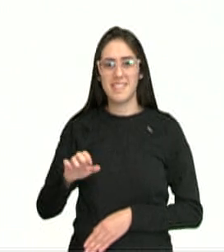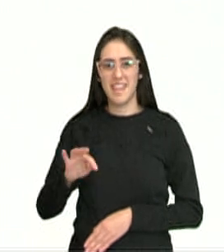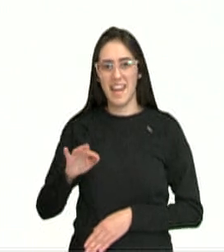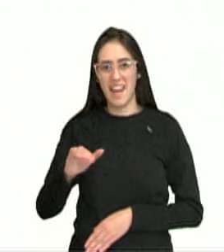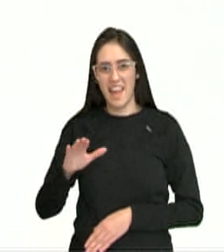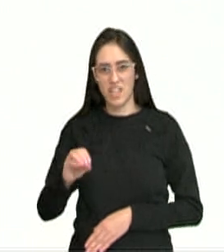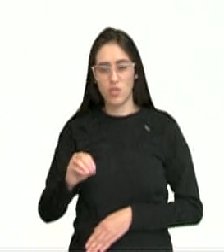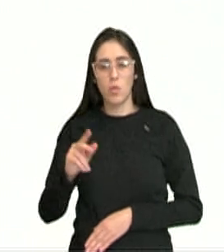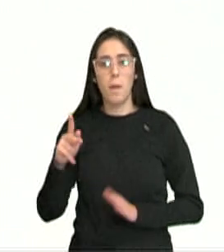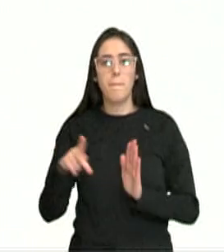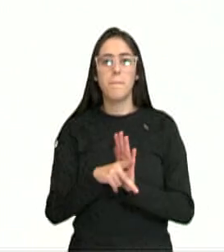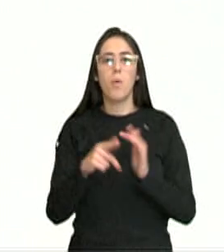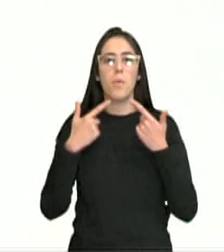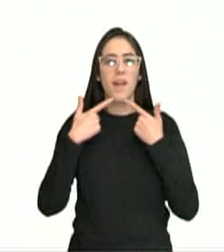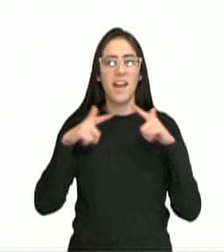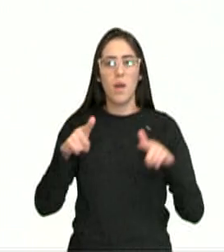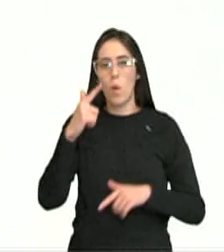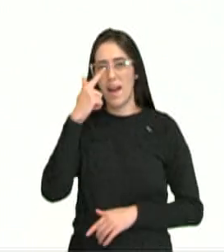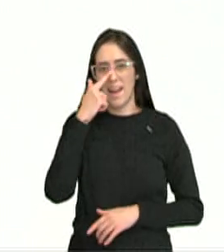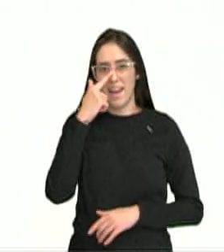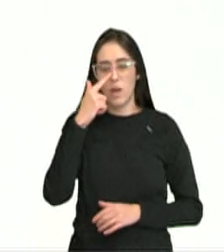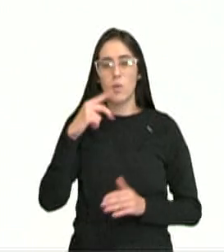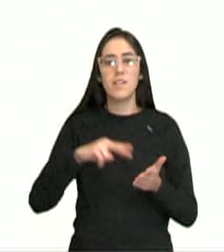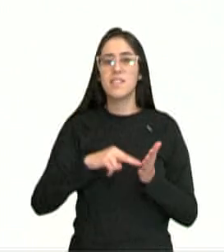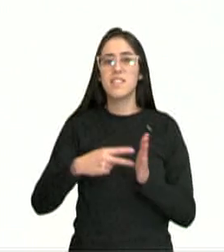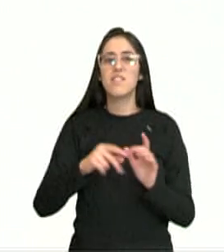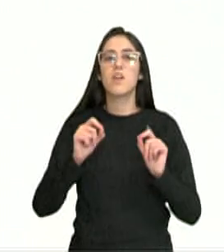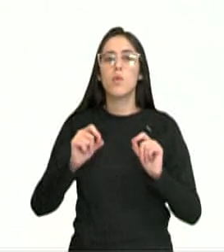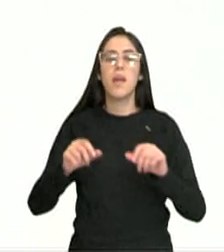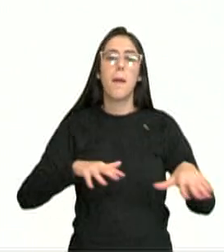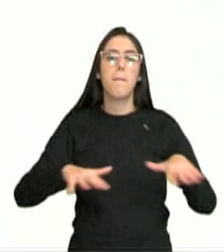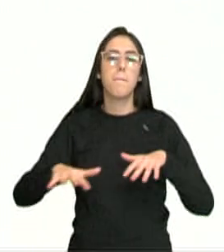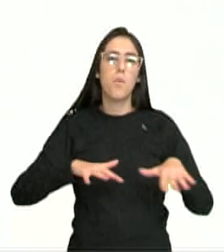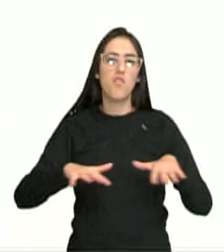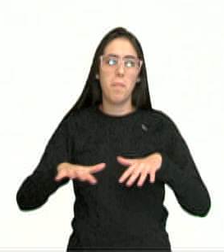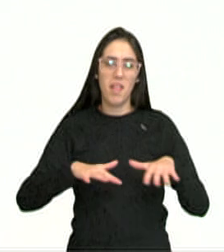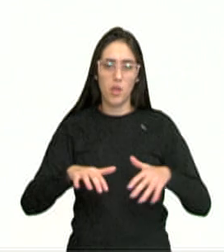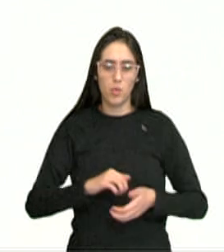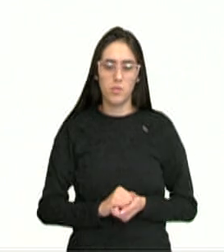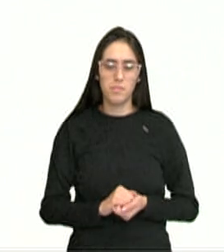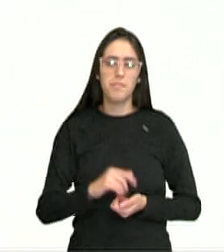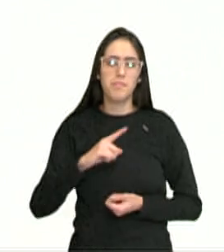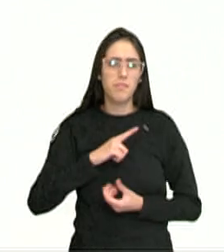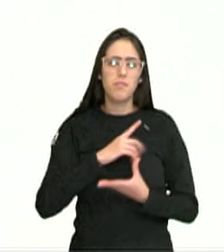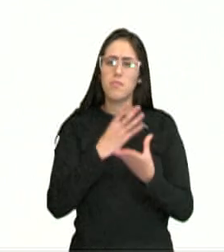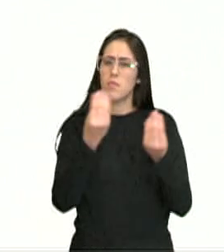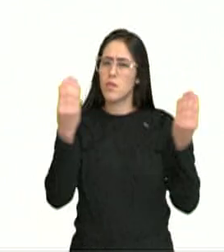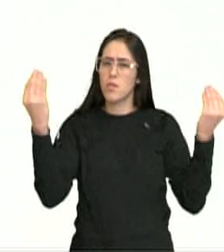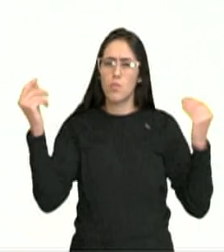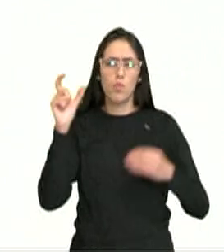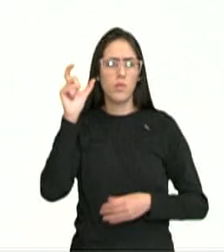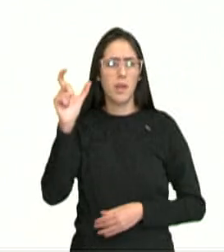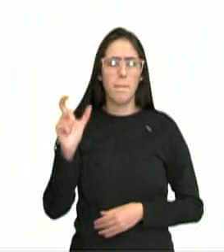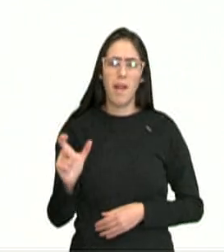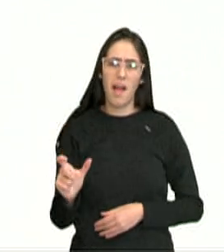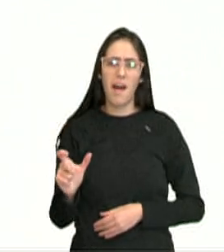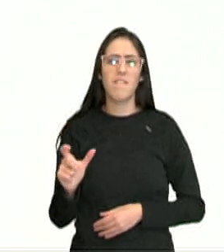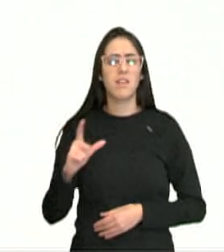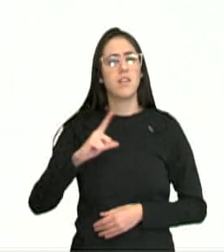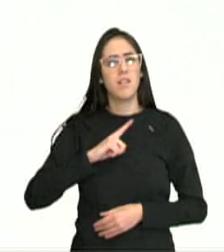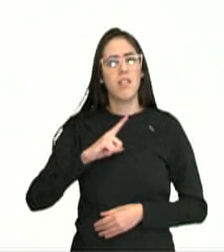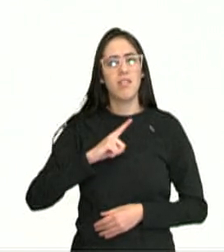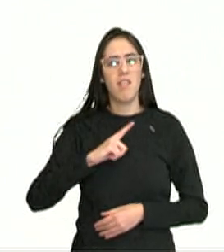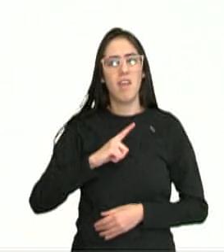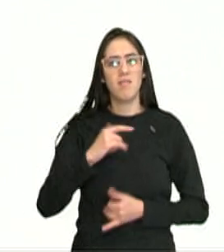originário do grego kinéticos, que significa do movimento móvel. Existem muitas palavras no nosso dia a dia que